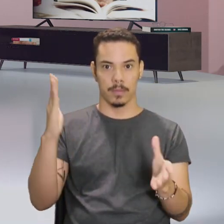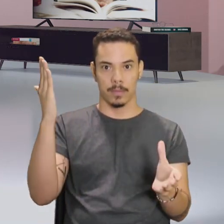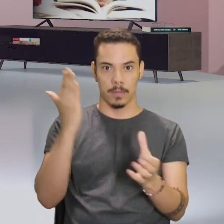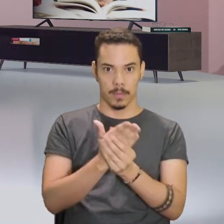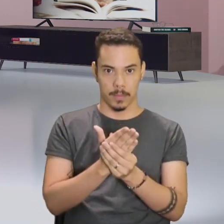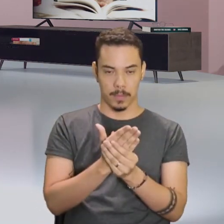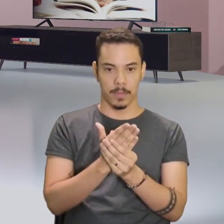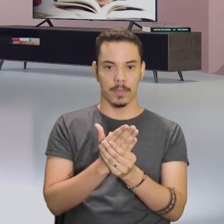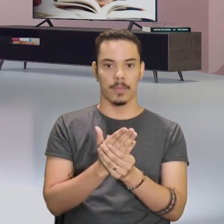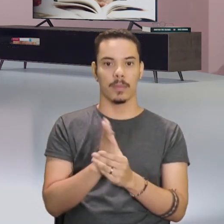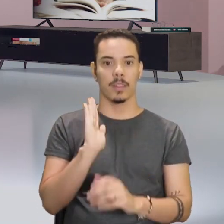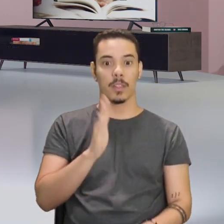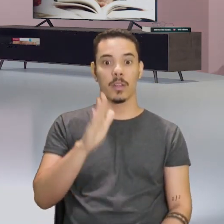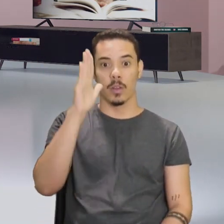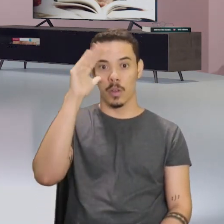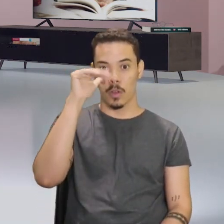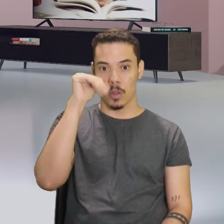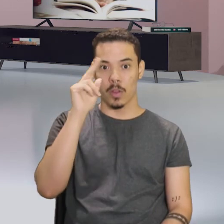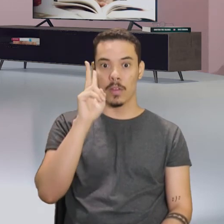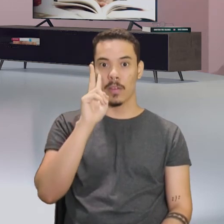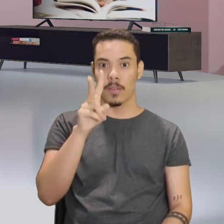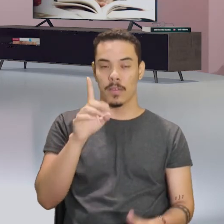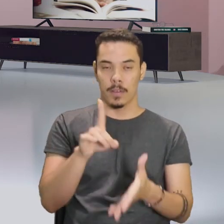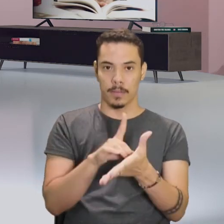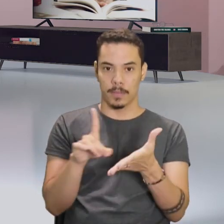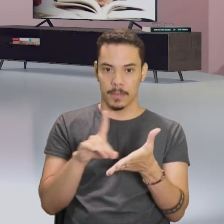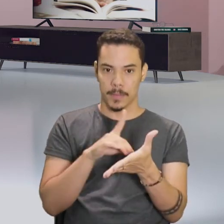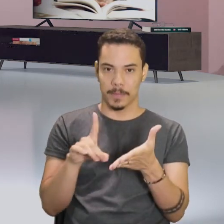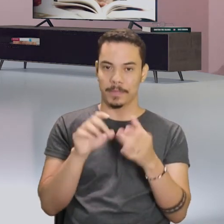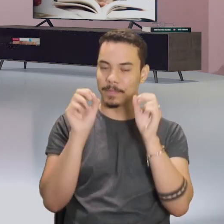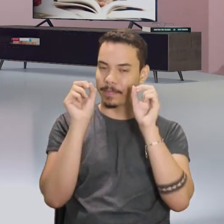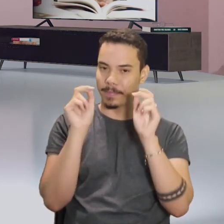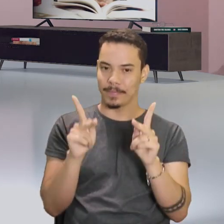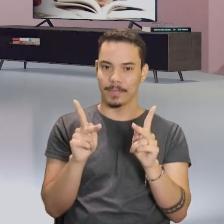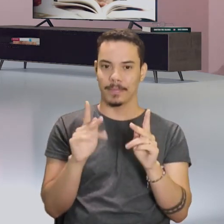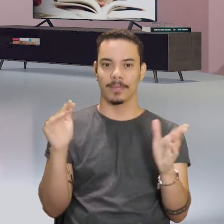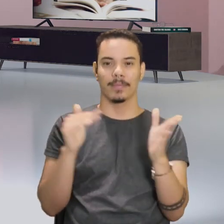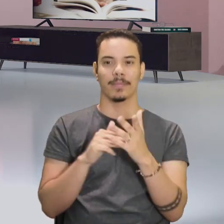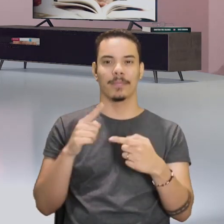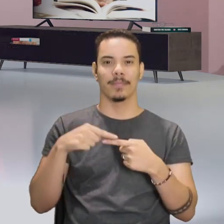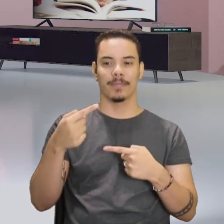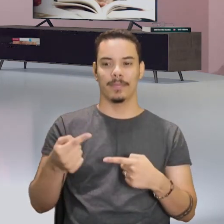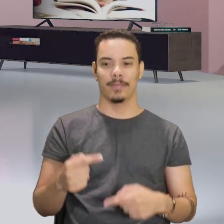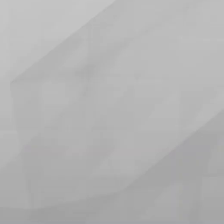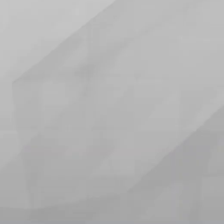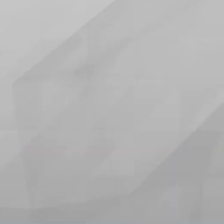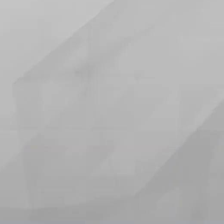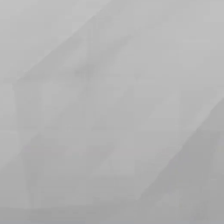portfólio, eu já estou curiosa para ver esse dicionário. Valeu? Até a próxima!